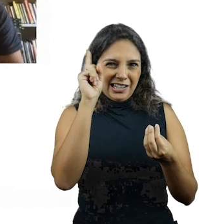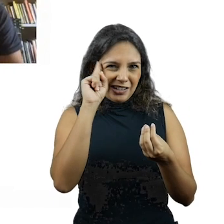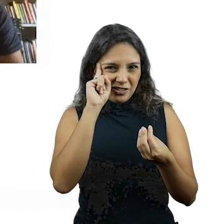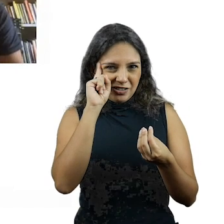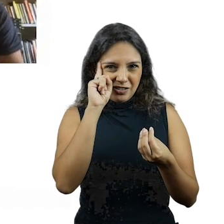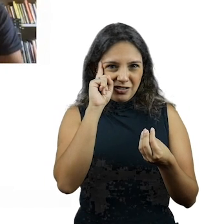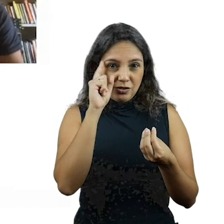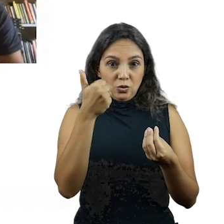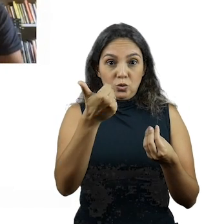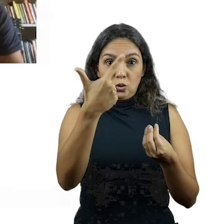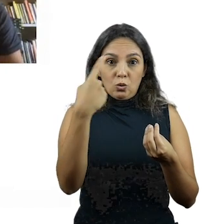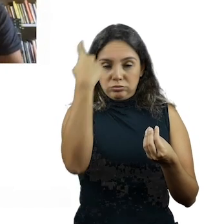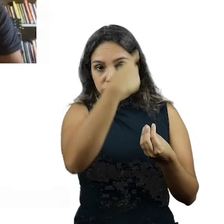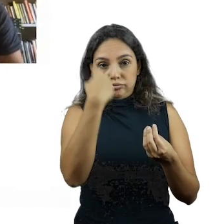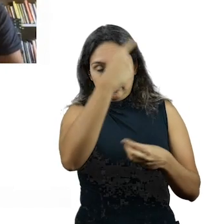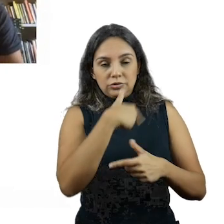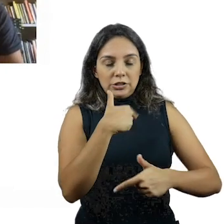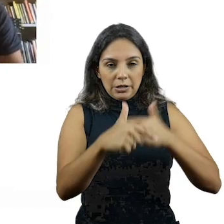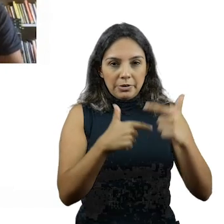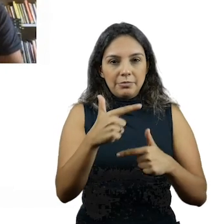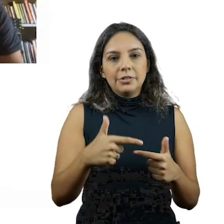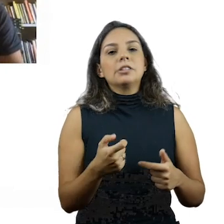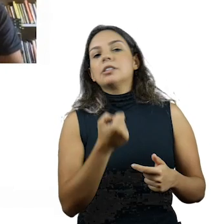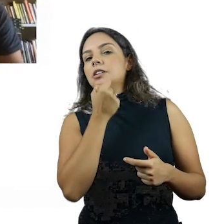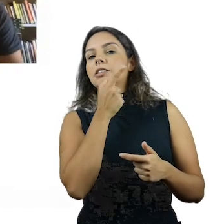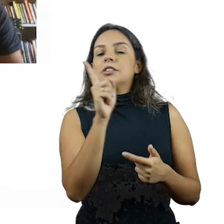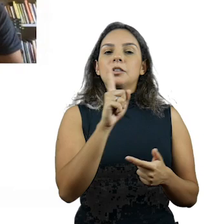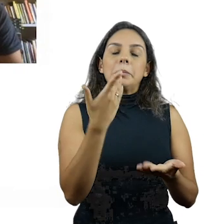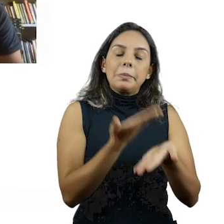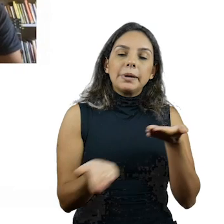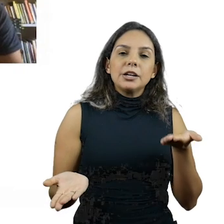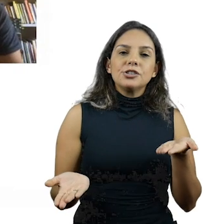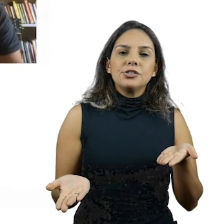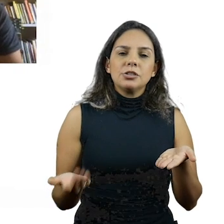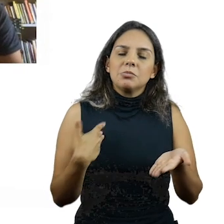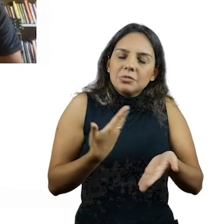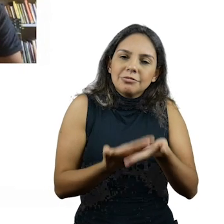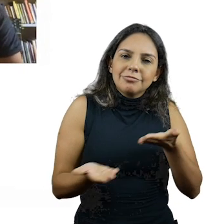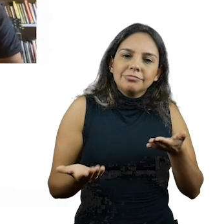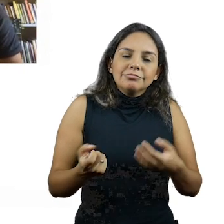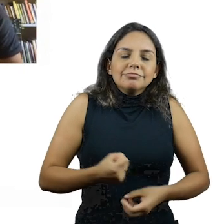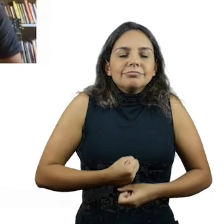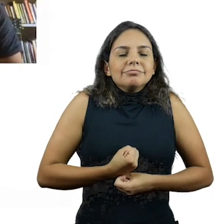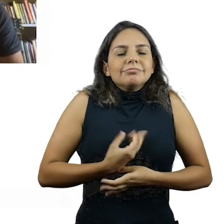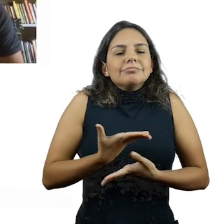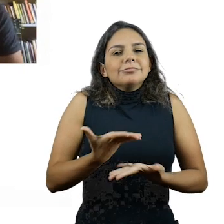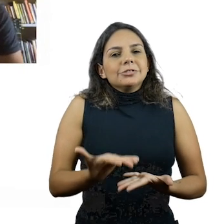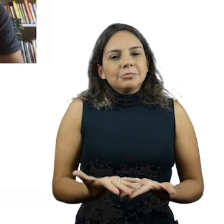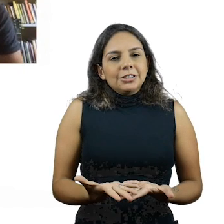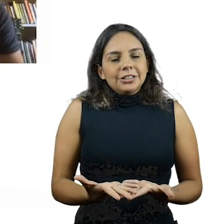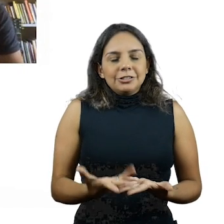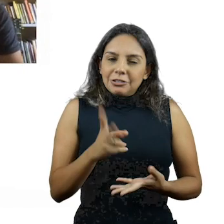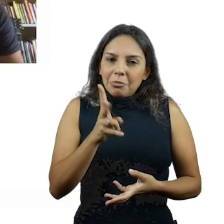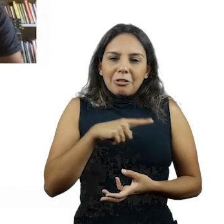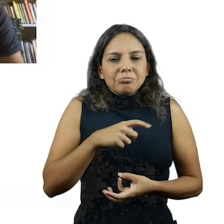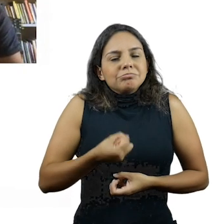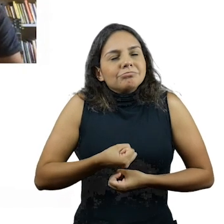dando umas 12 horas de trabalho por dia. Mas é engraçado, assim, eu não perdi a inspiração, nem para compor,